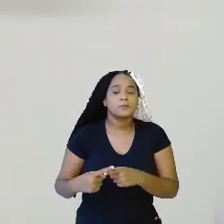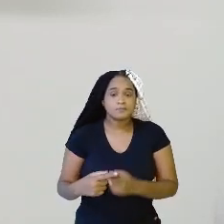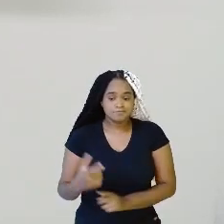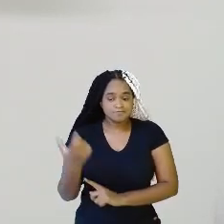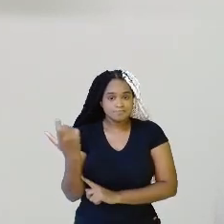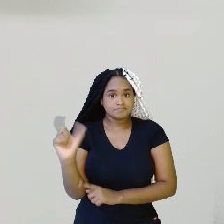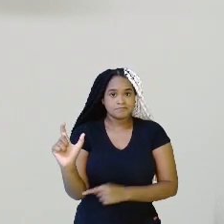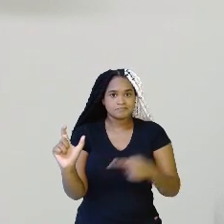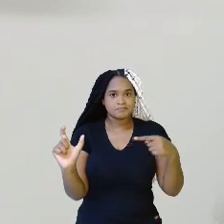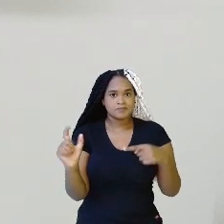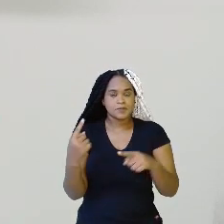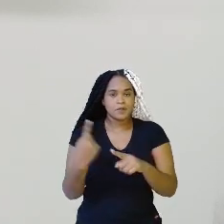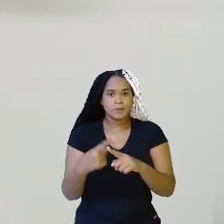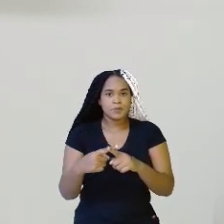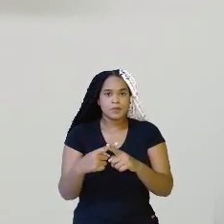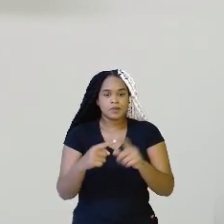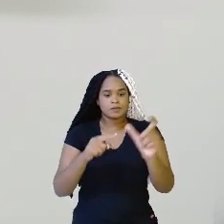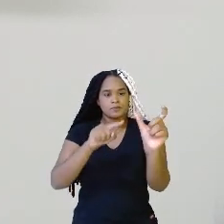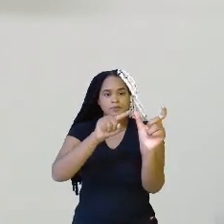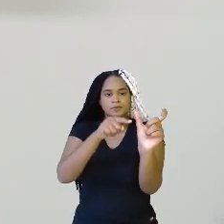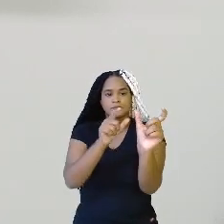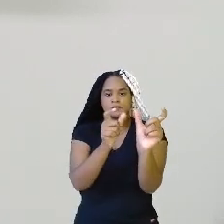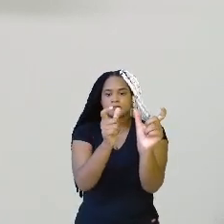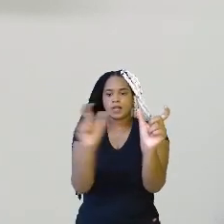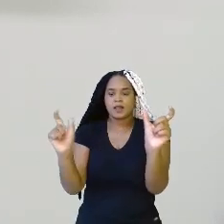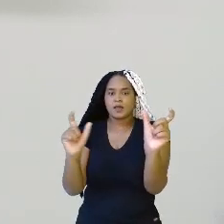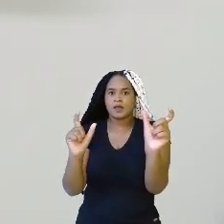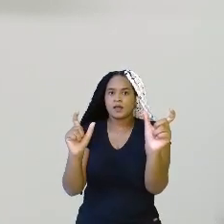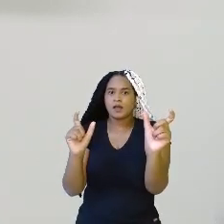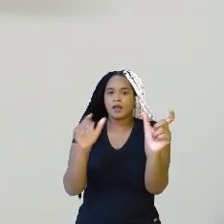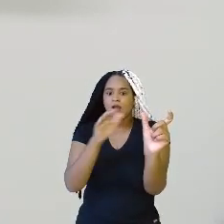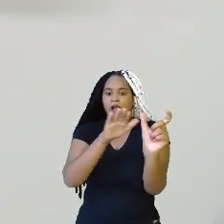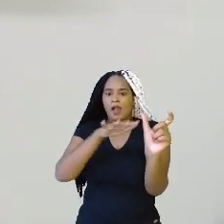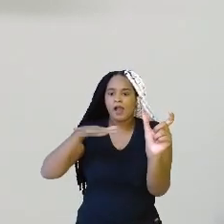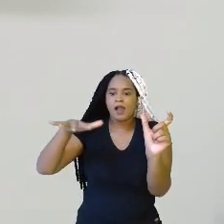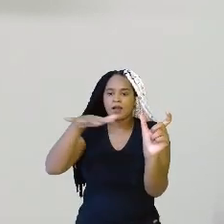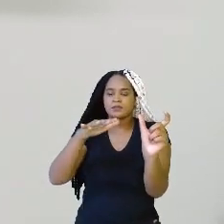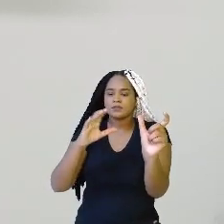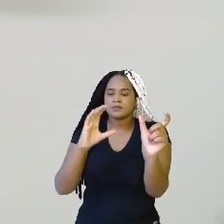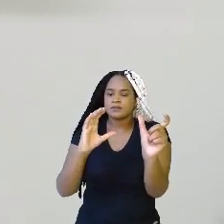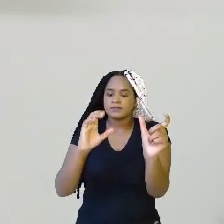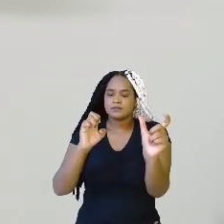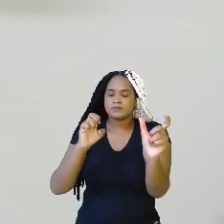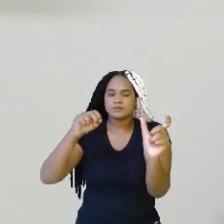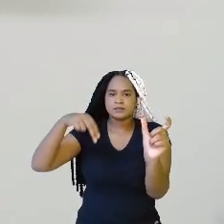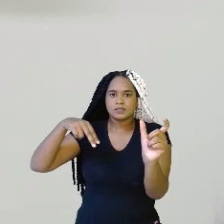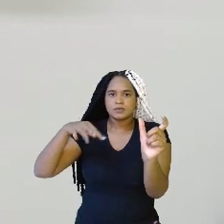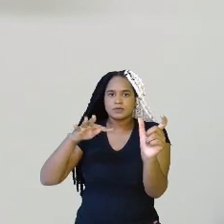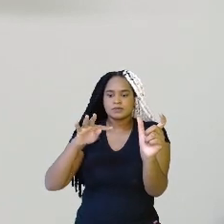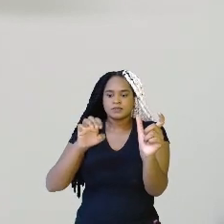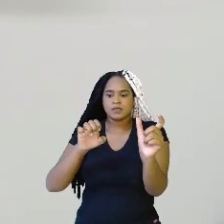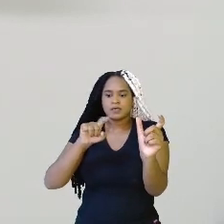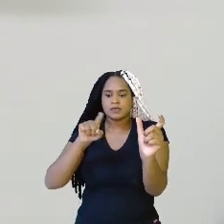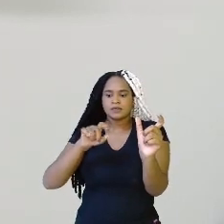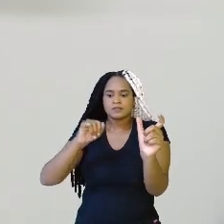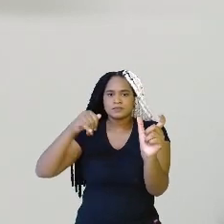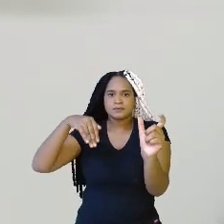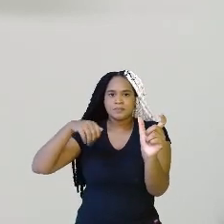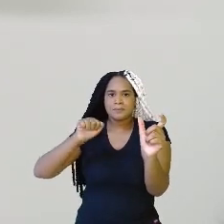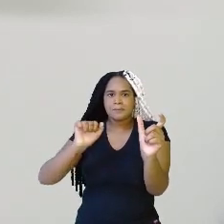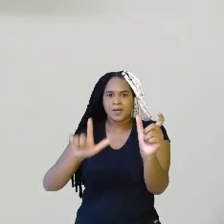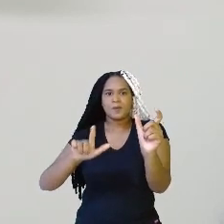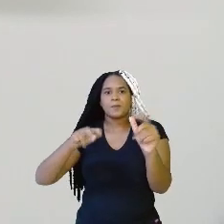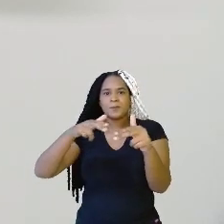porque ele está na parte centesimal. Centésimo, centavo. Pega essa dica